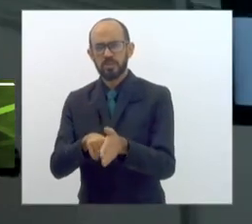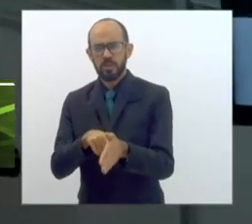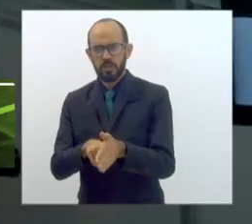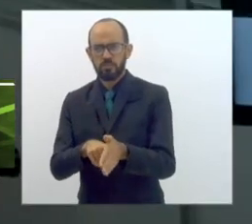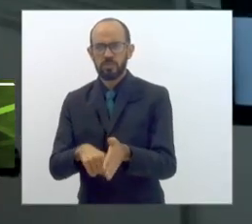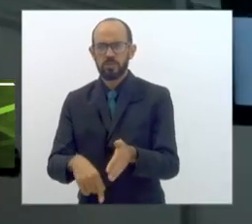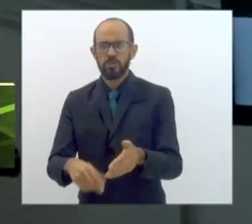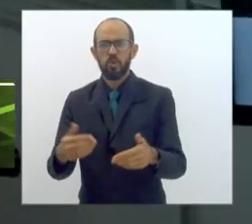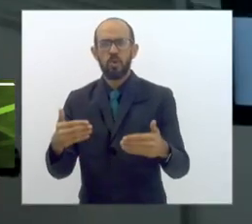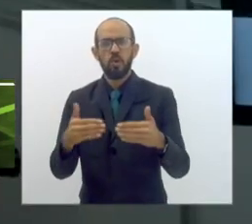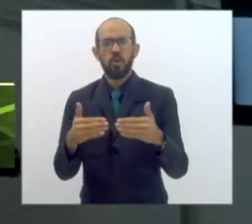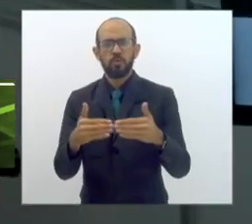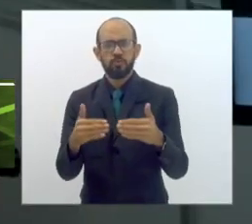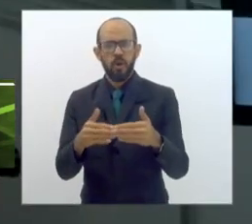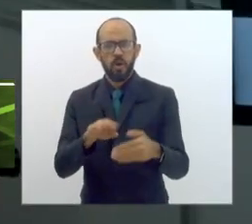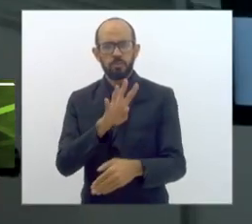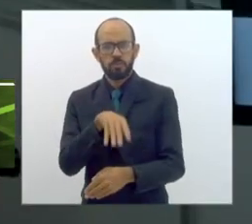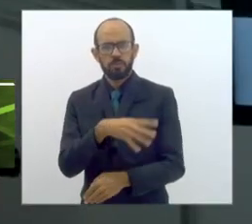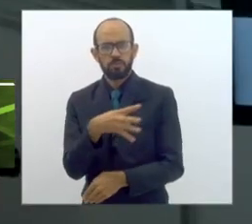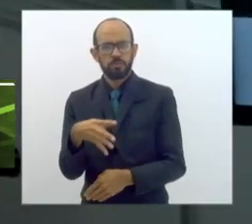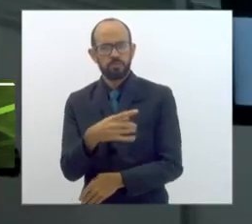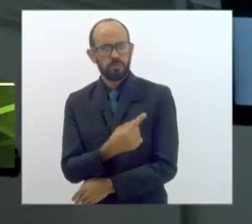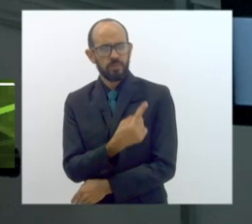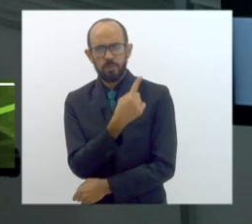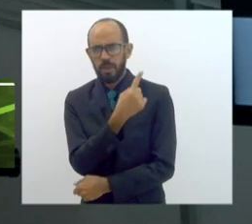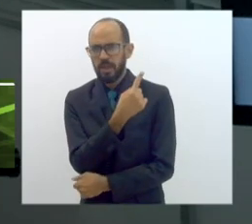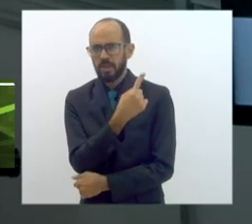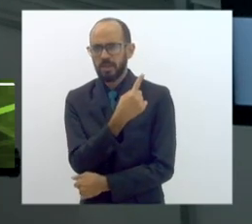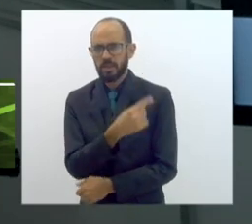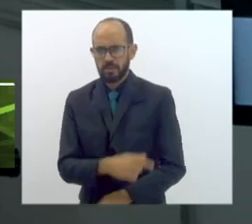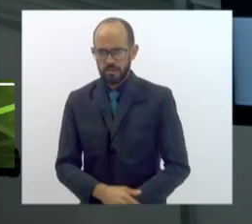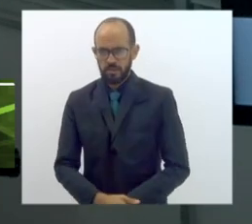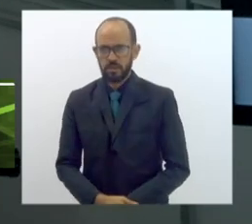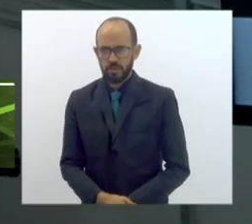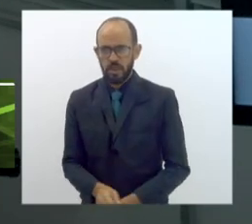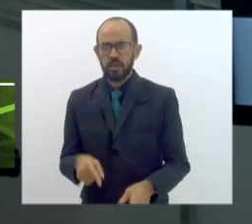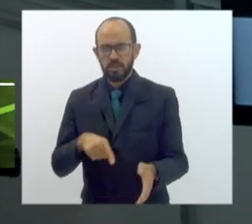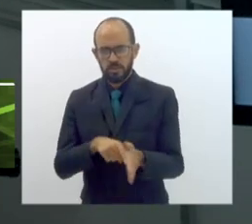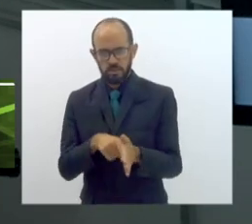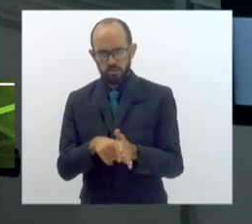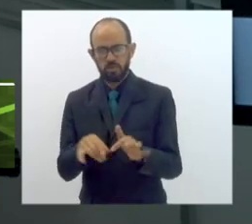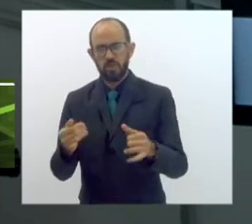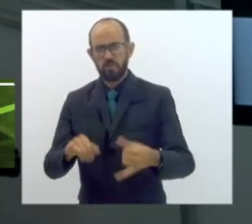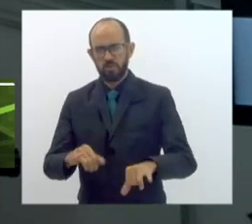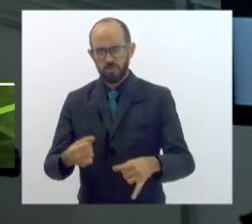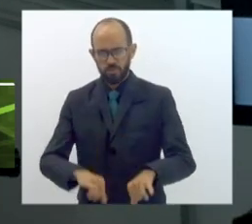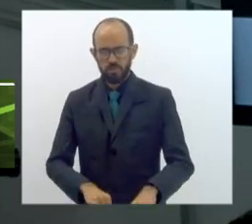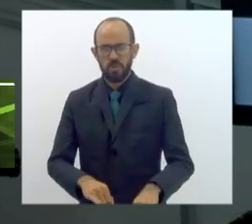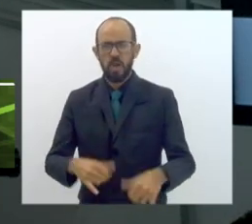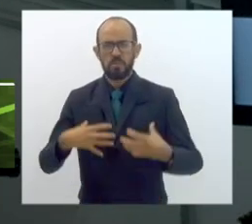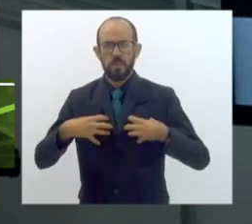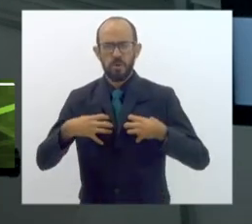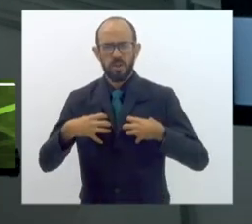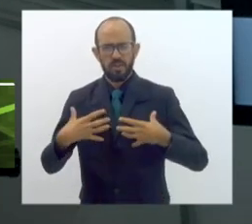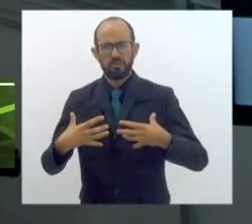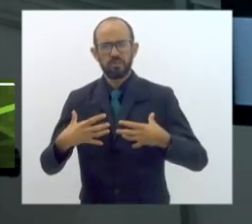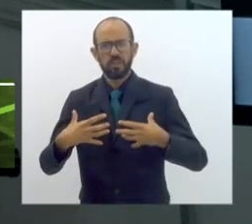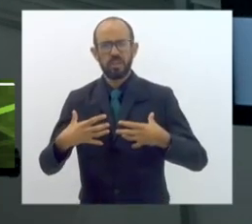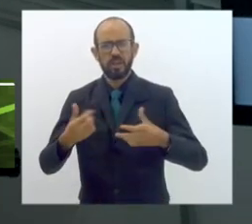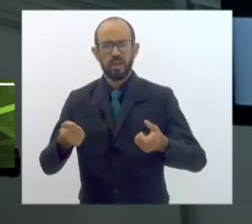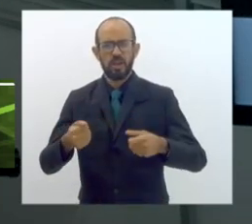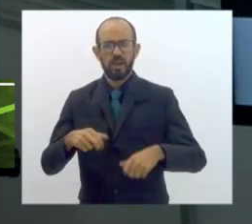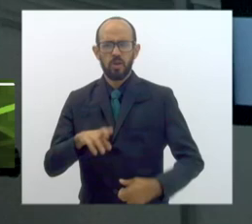ecocardiograma, endoscopia digestiva alta, ecodoppler, exames laboratoriais, eletroneumografia, eletroencefalograma, Holter